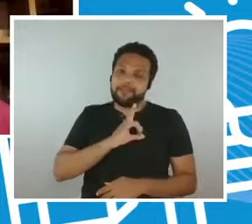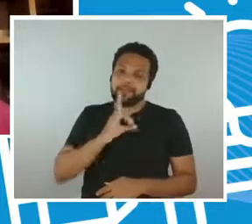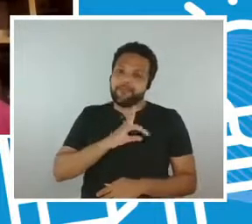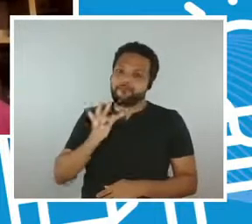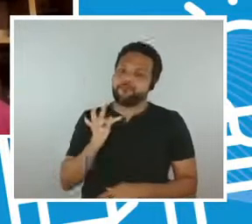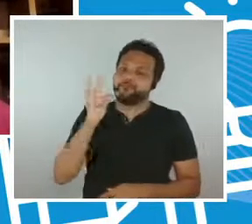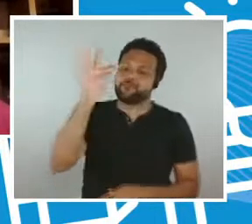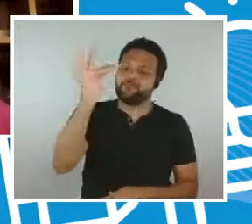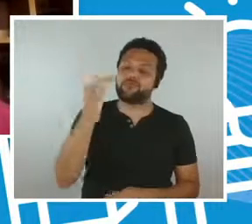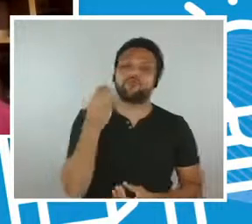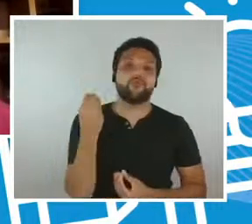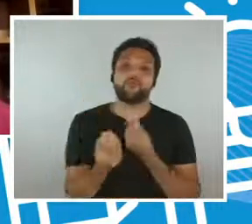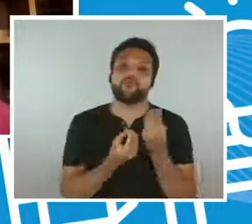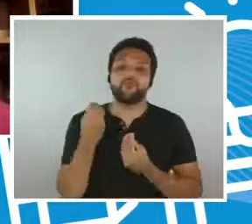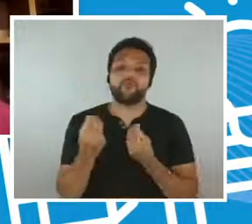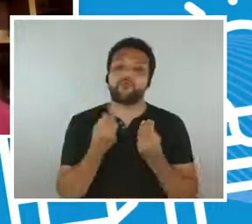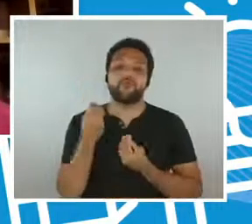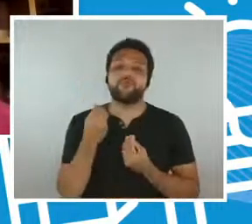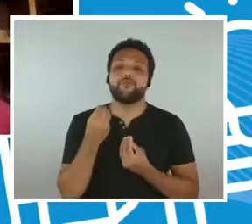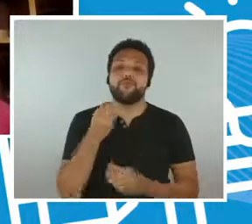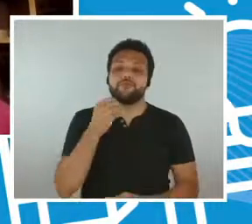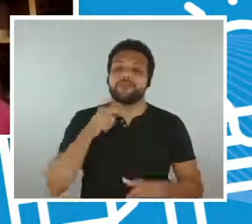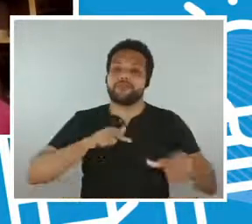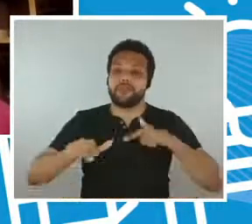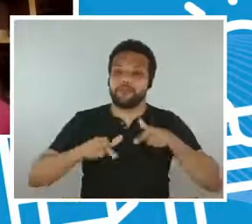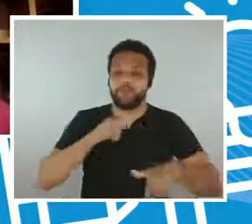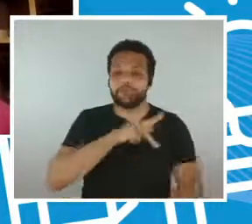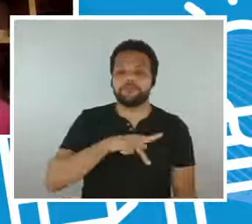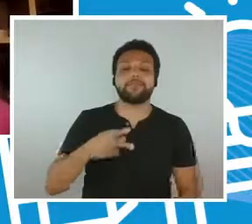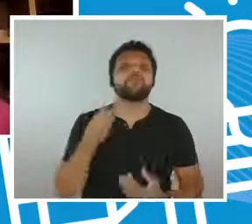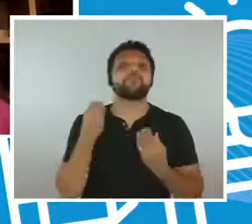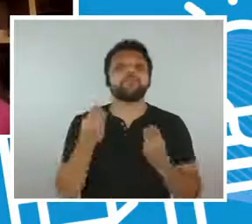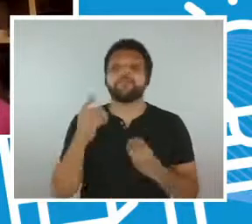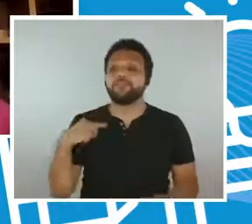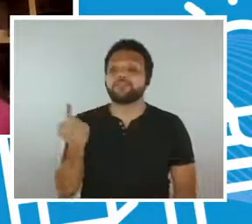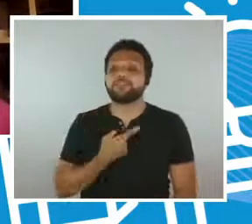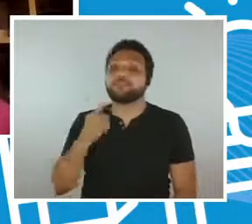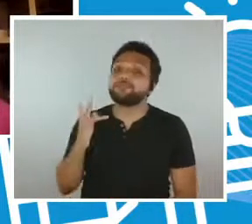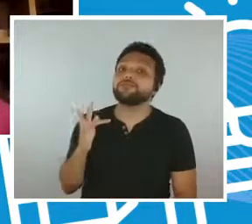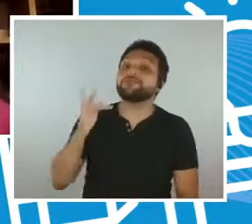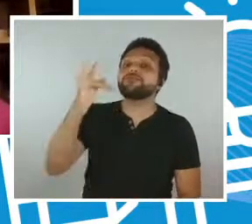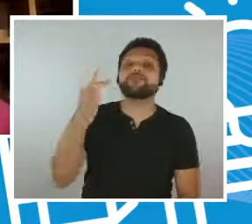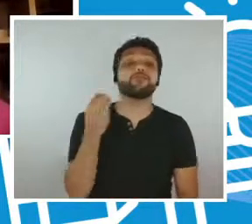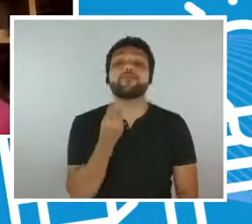certo? Do que é que o futuro está nos reservando, o que é que a gente está projetando para o futuro.